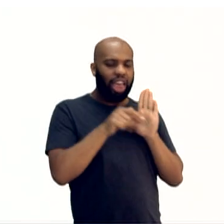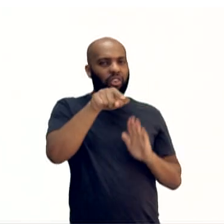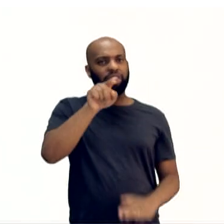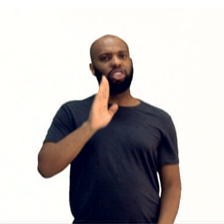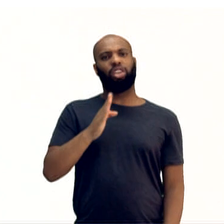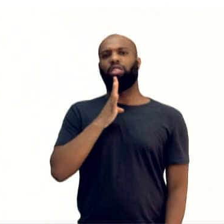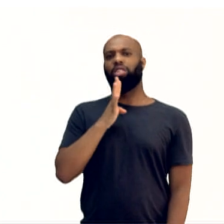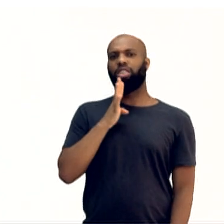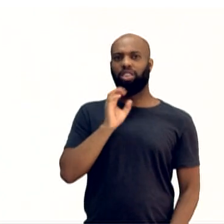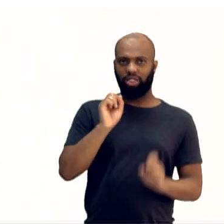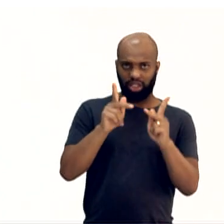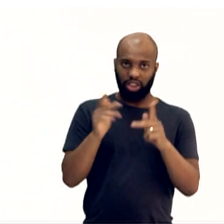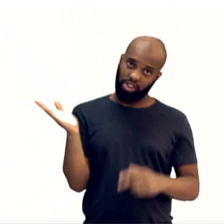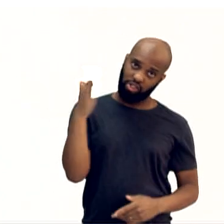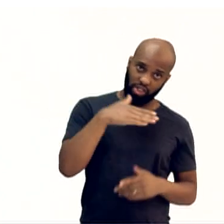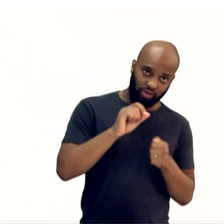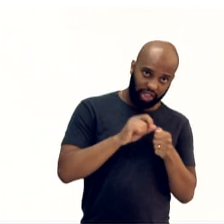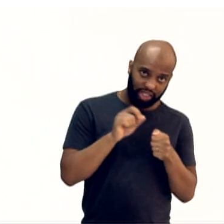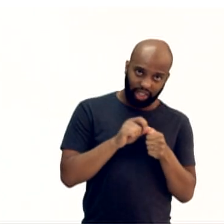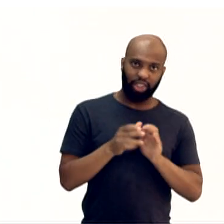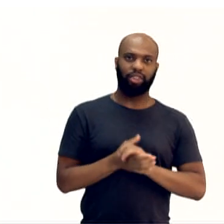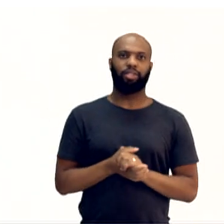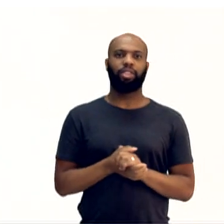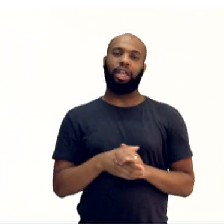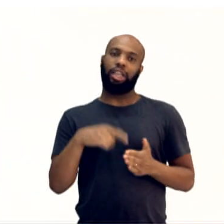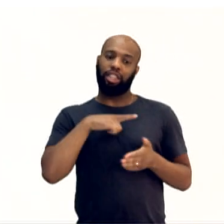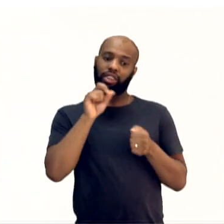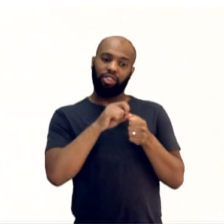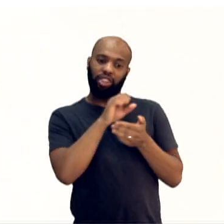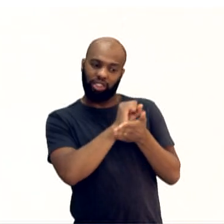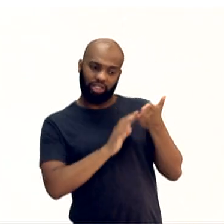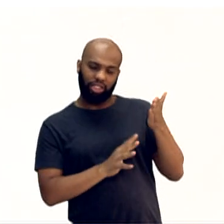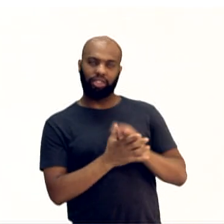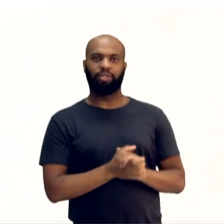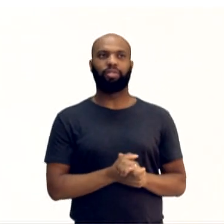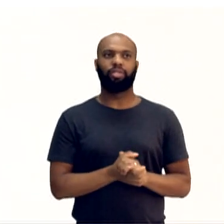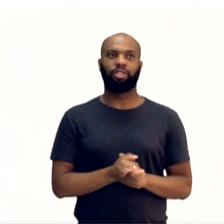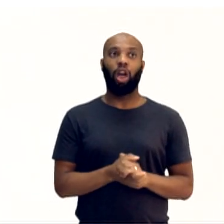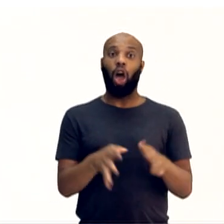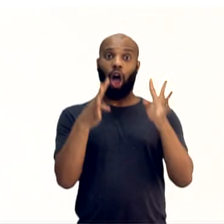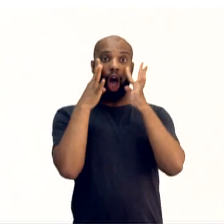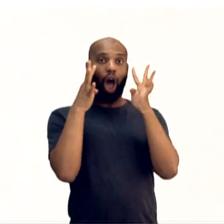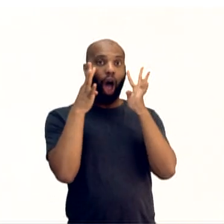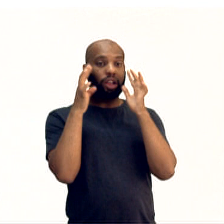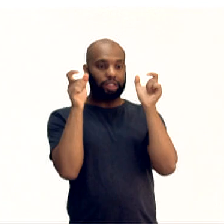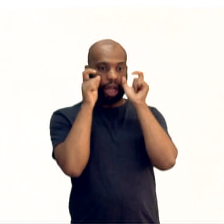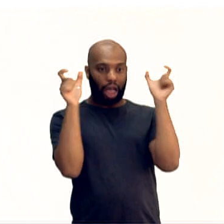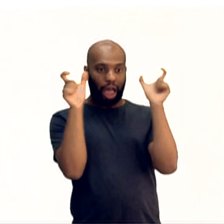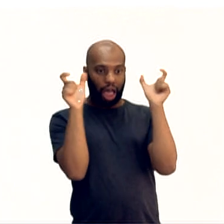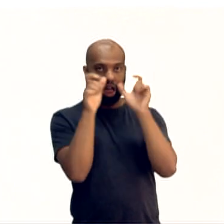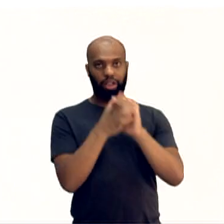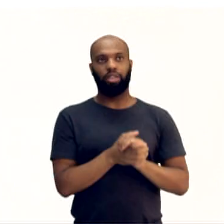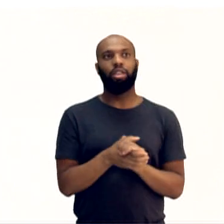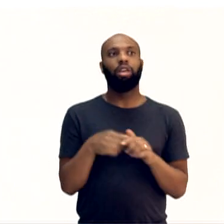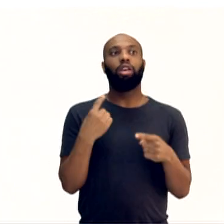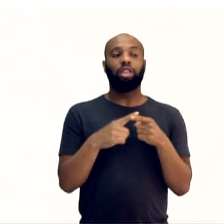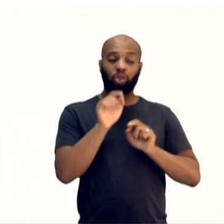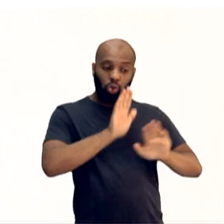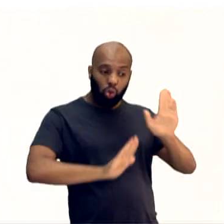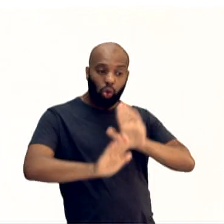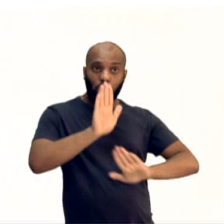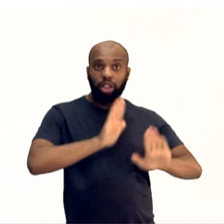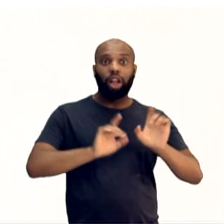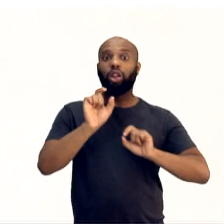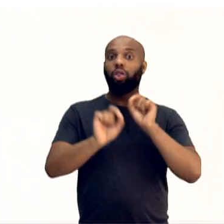vocês dominam. Vamos lá? Fazendo então os exercícios, ó, fique atento, fique atenta, cuidado